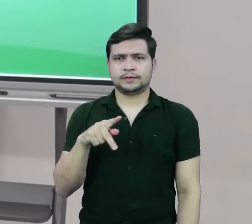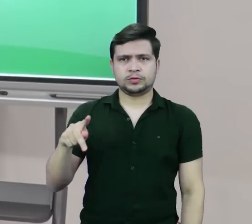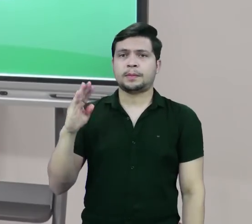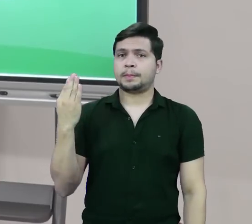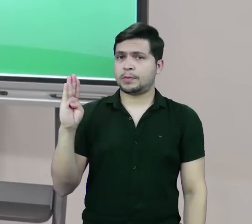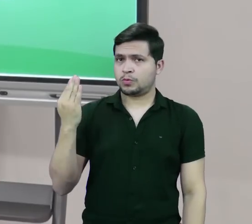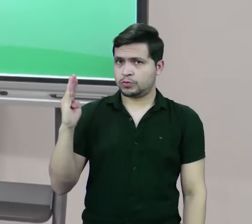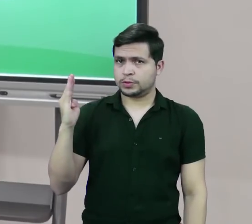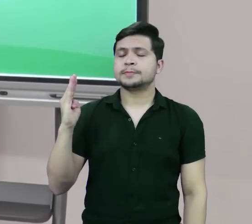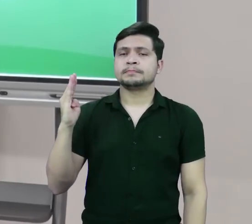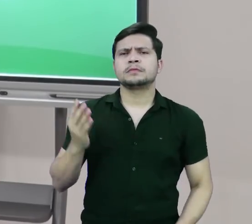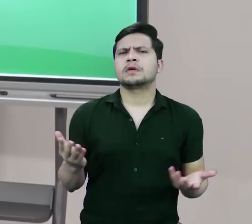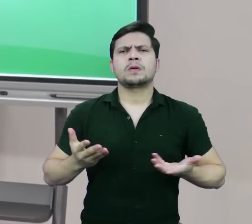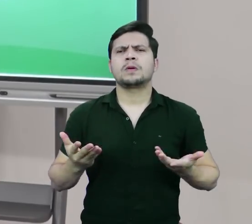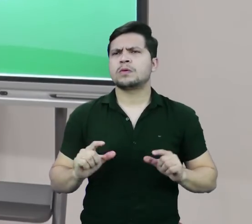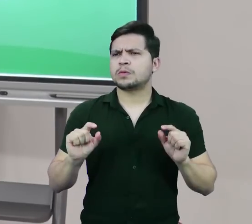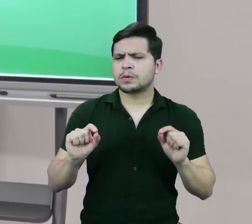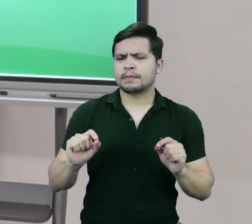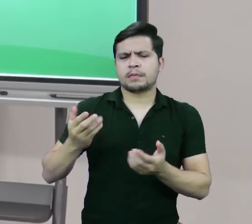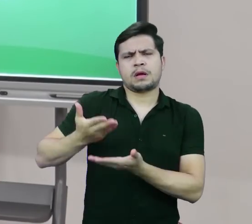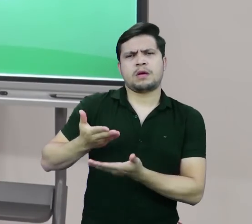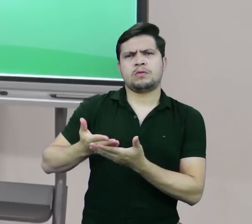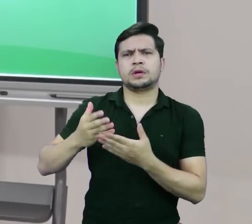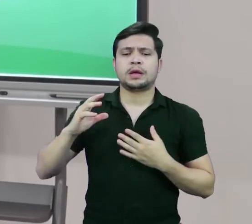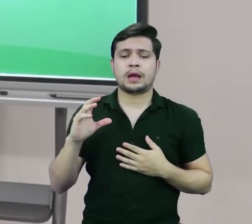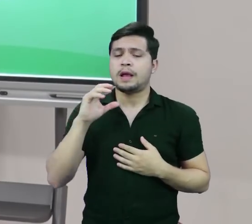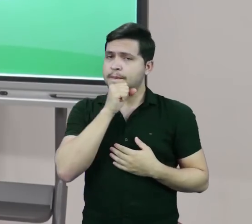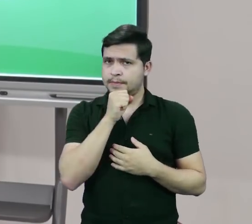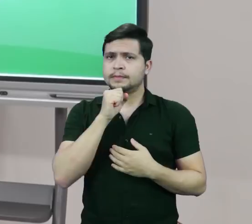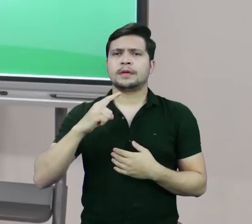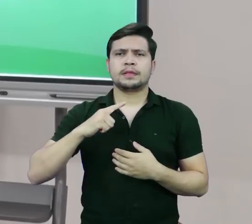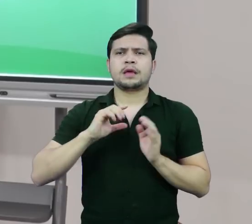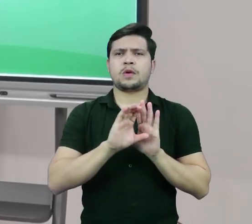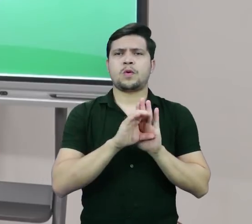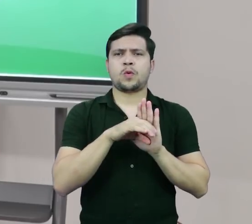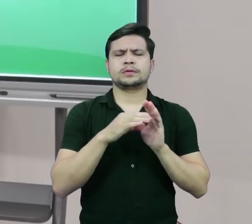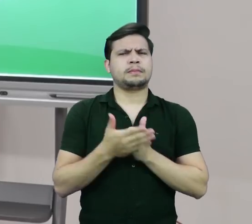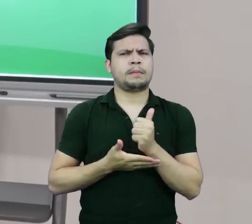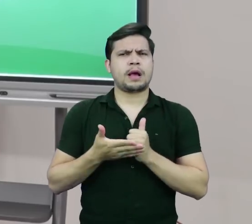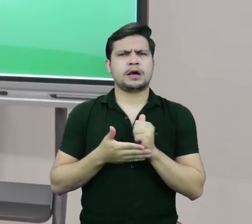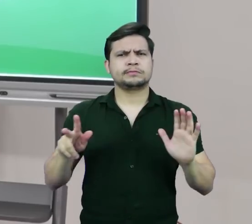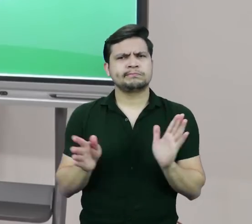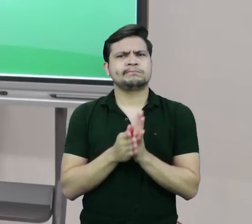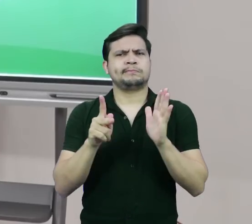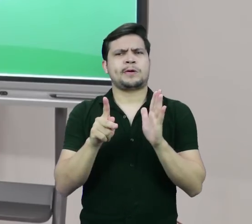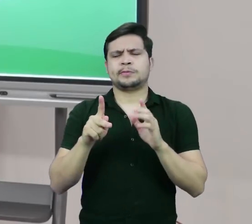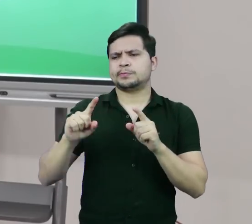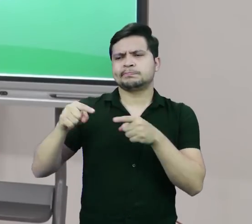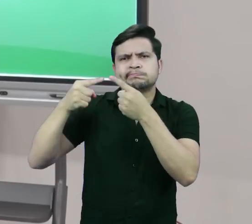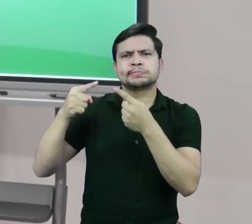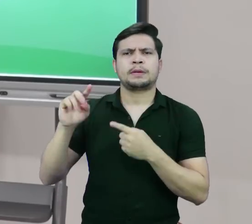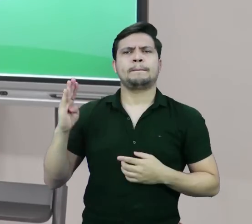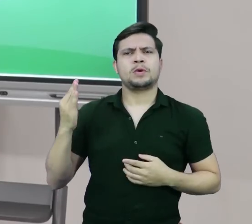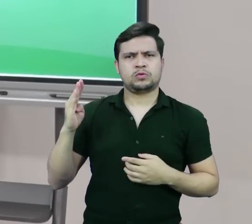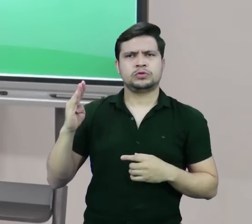Escola Estadual Paulo Benevides. E hoje a gente vai ter uma aula assim rápida com os conceitos fundamentais de ecologia, tema que